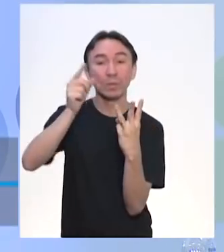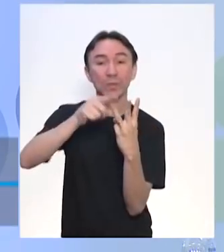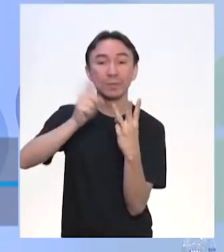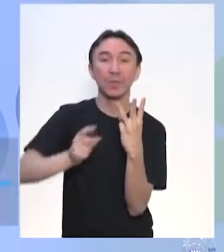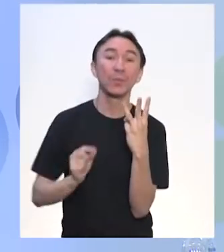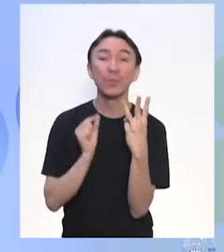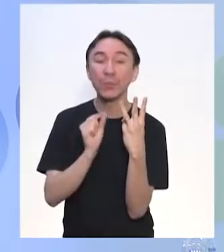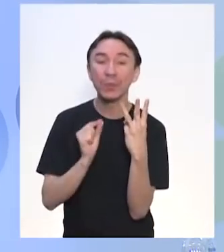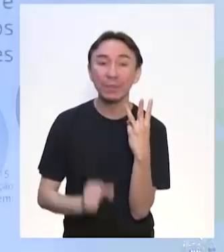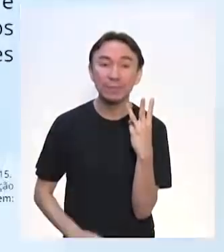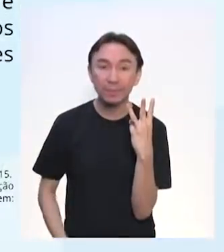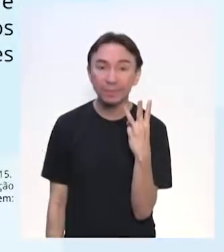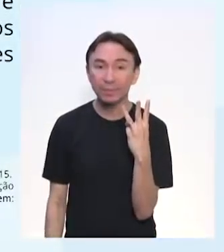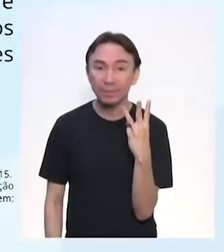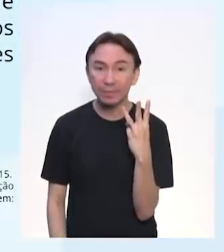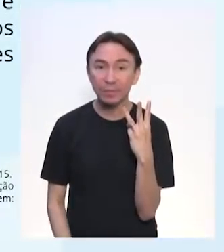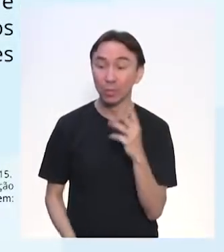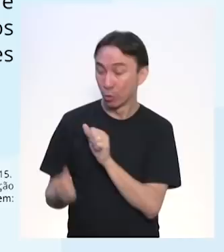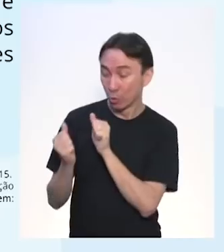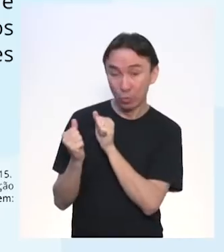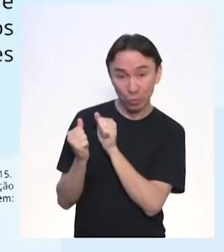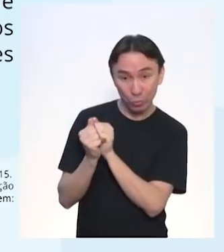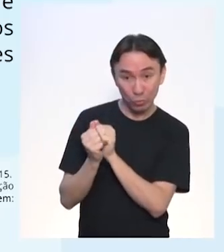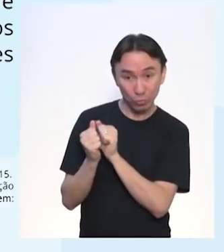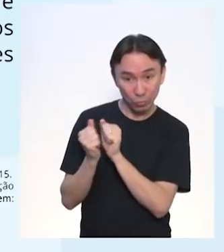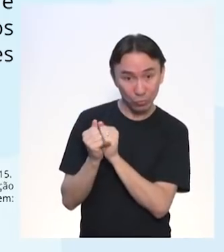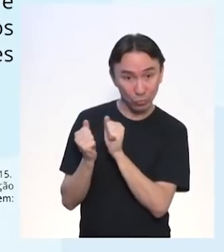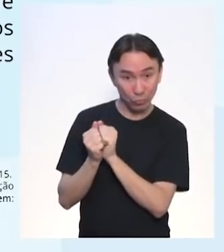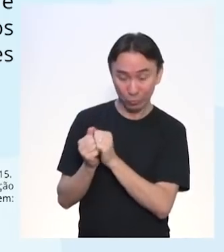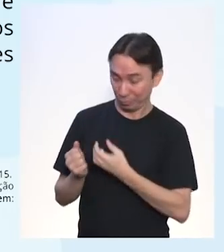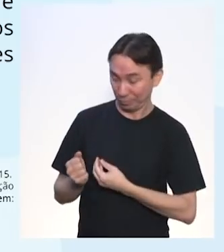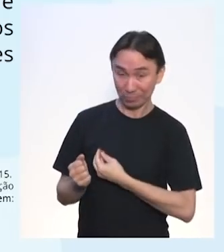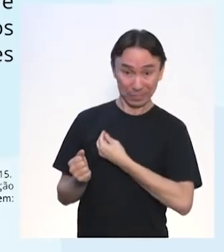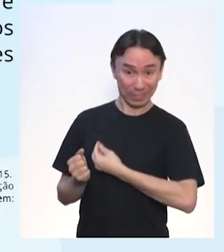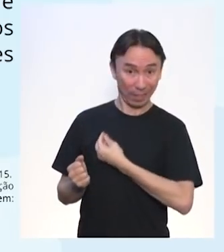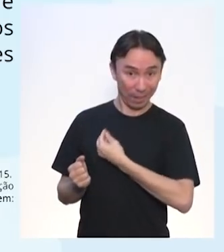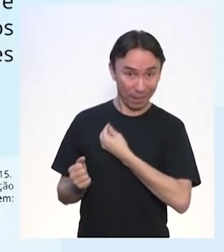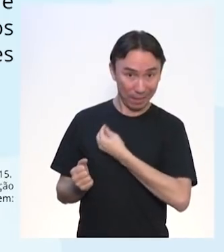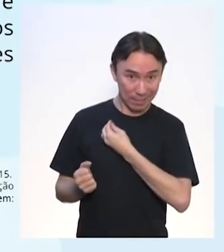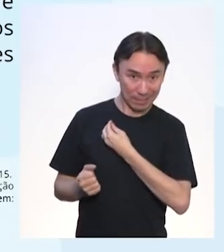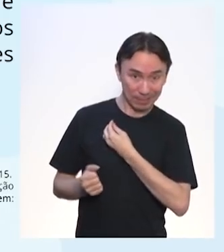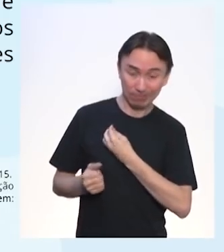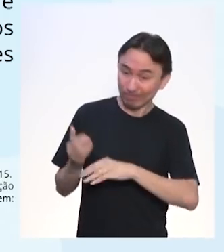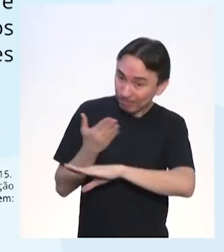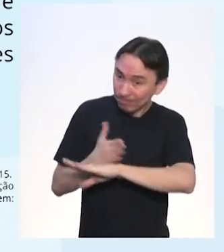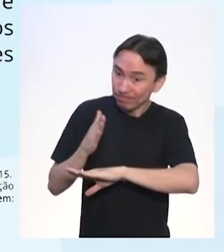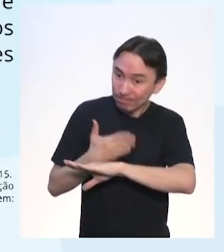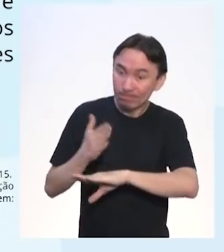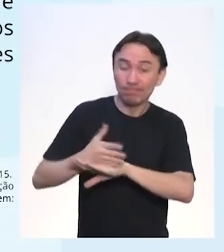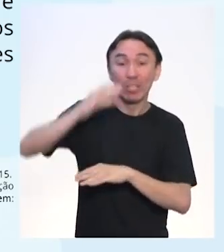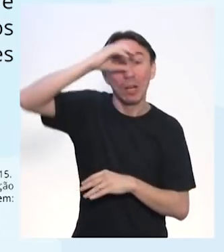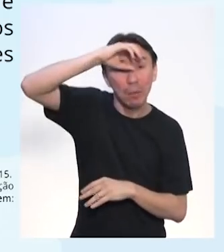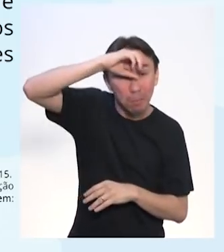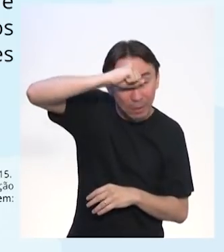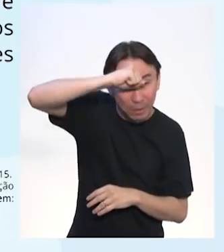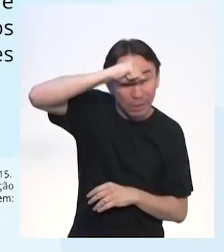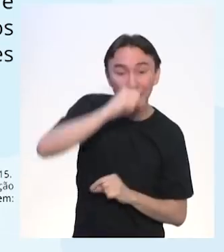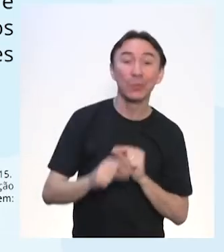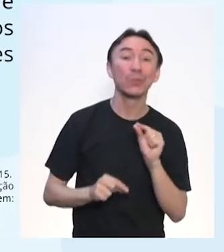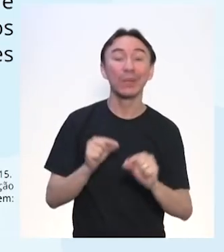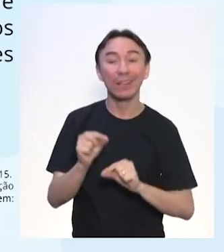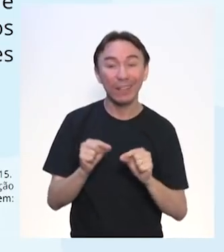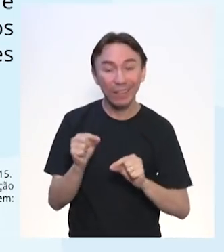é o aprender a conviver. Do que trata o aprender a conviver, pessoal? É o eixo, então,